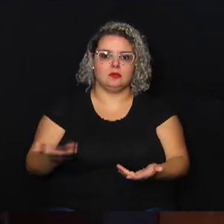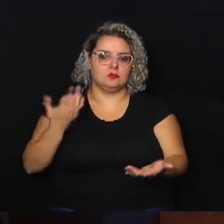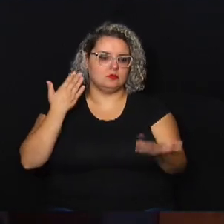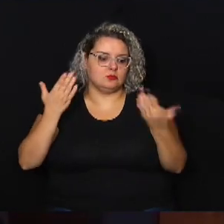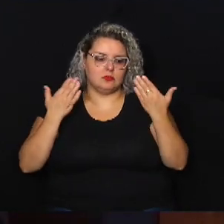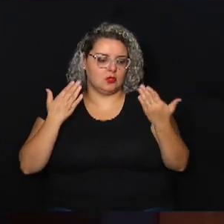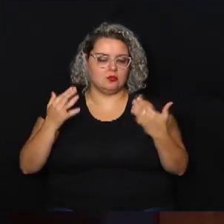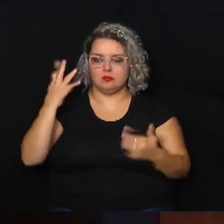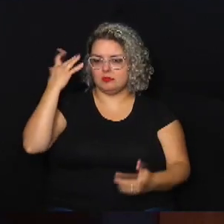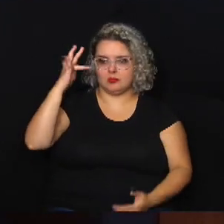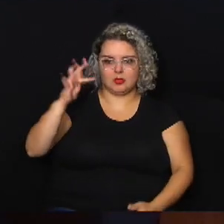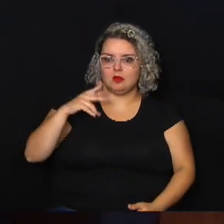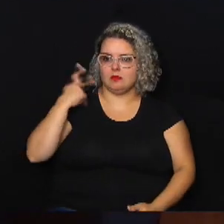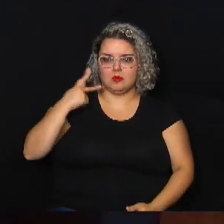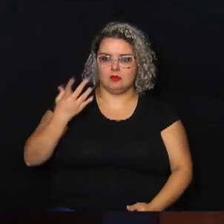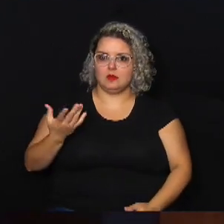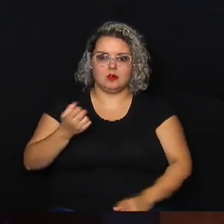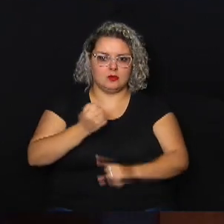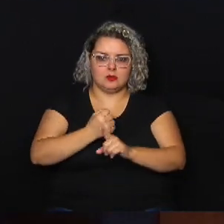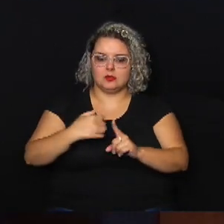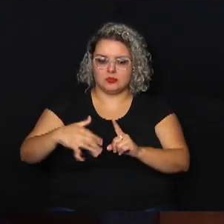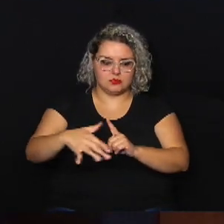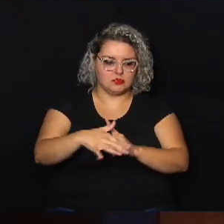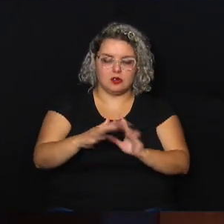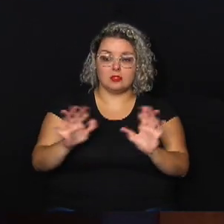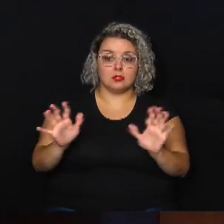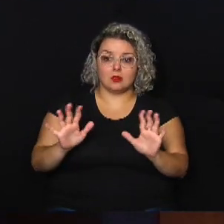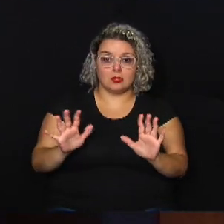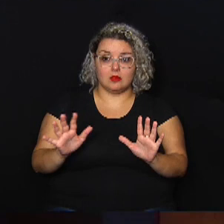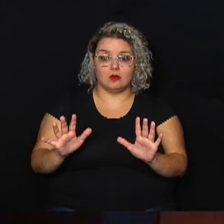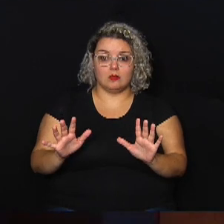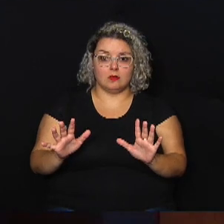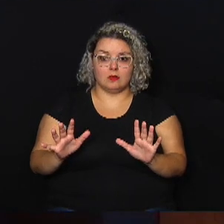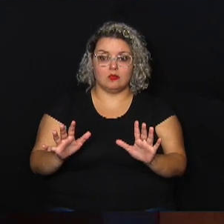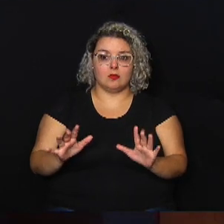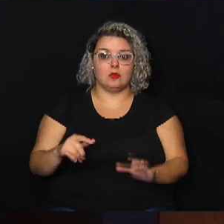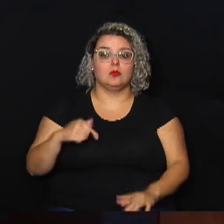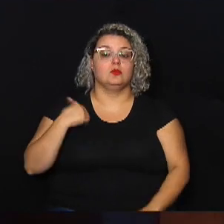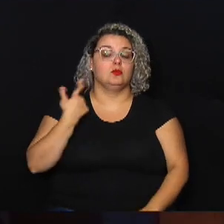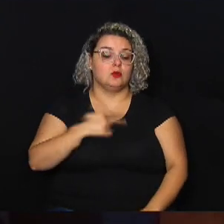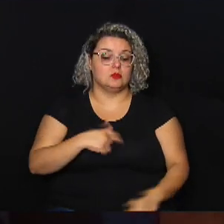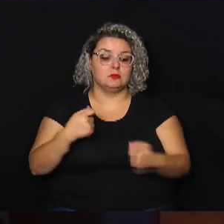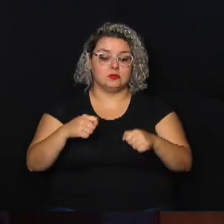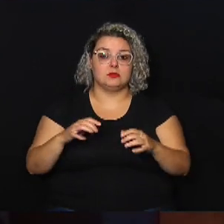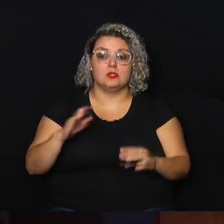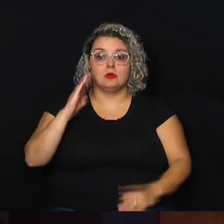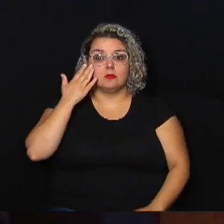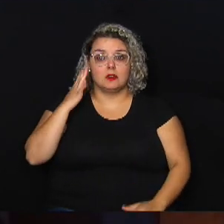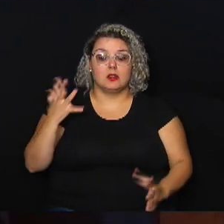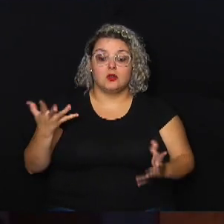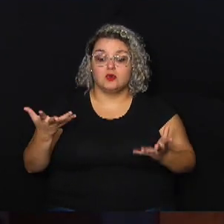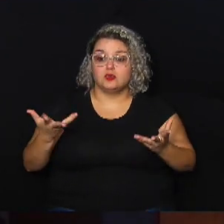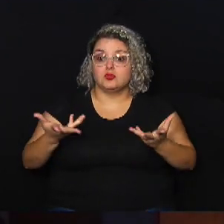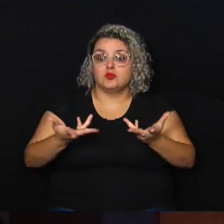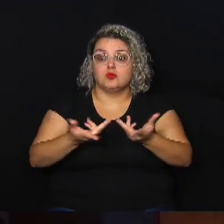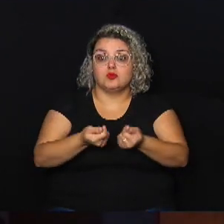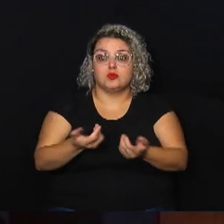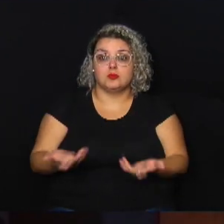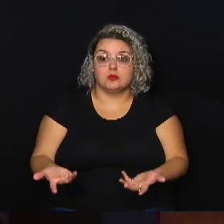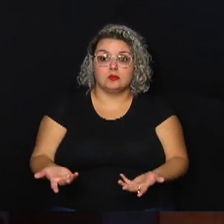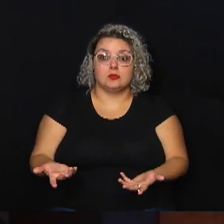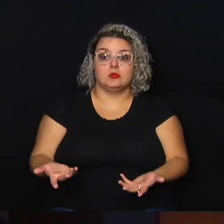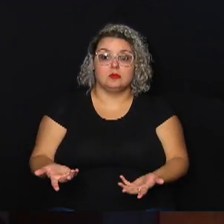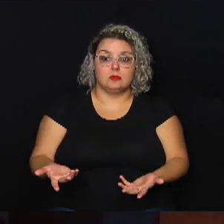filosofia, política, sociologia. Não. Pessoas têm que entender de tudo. Porque a vida não há a disciplina